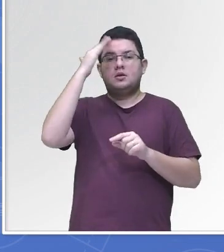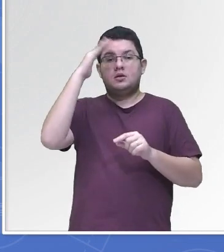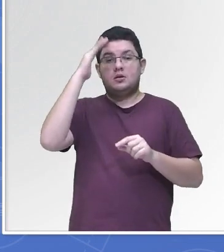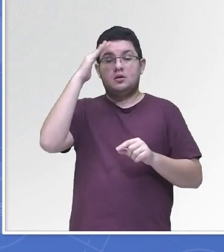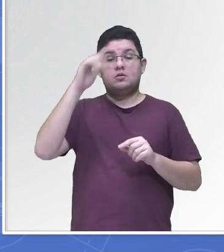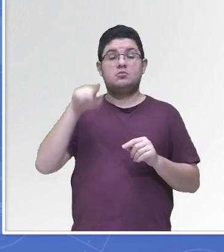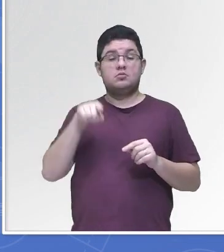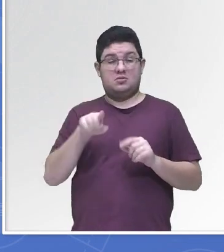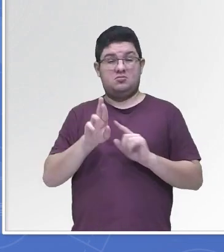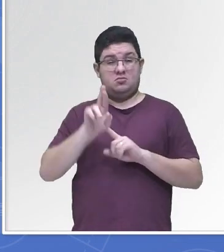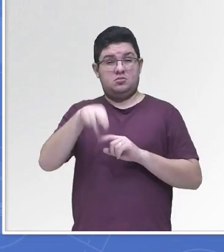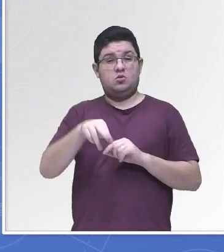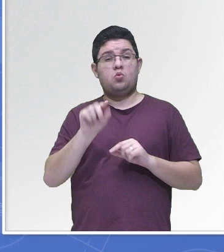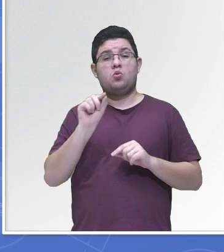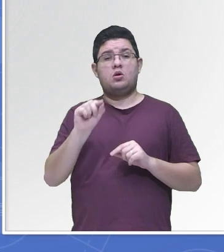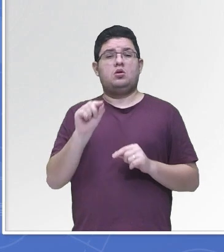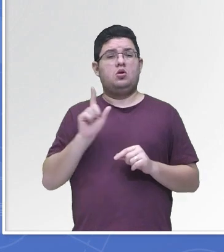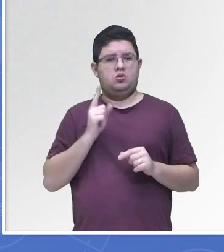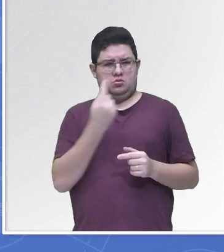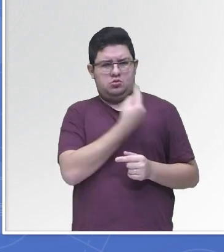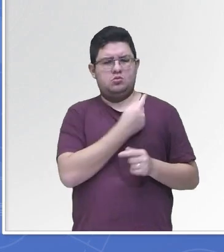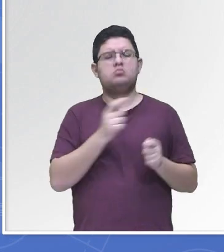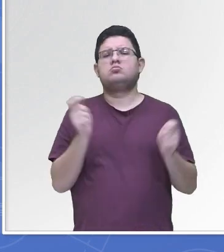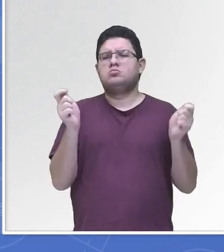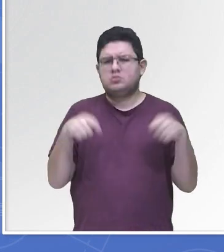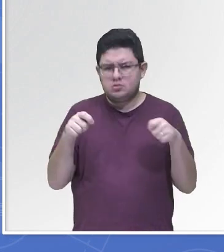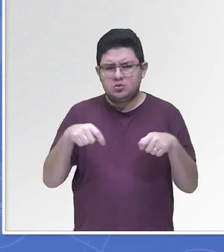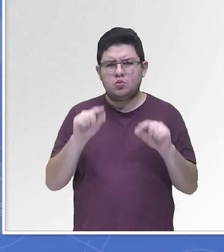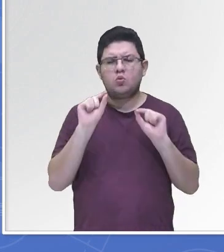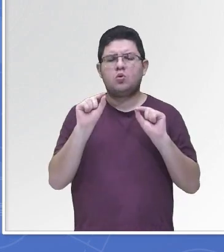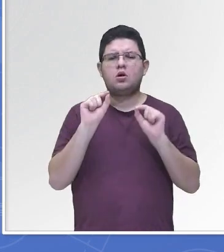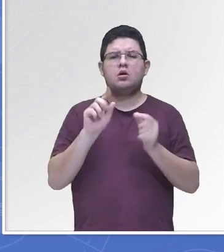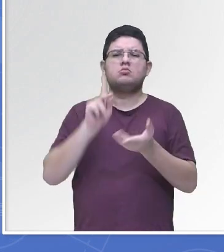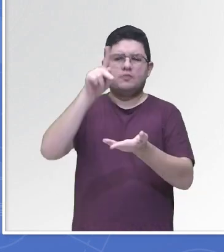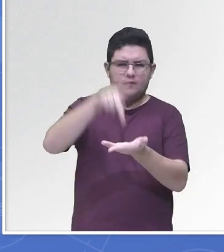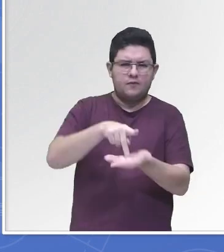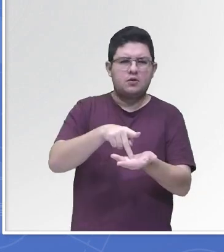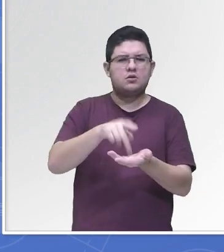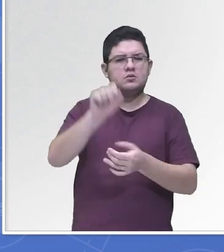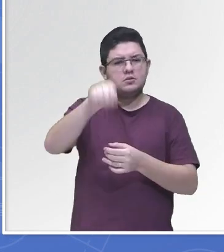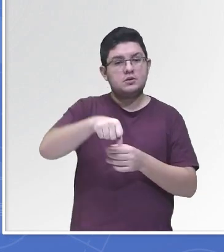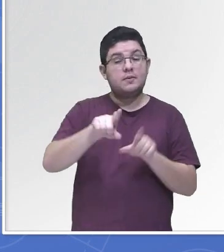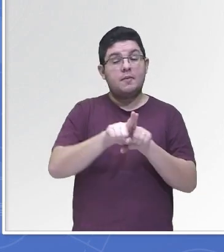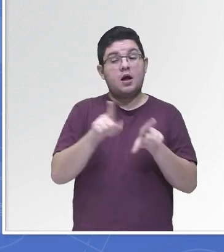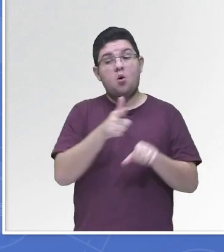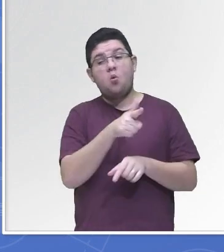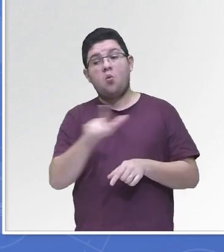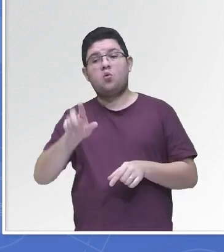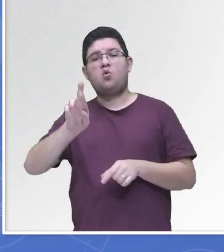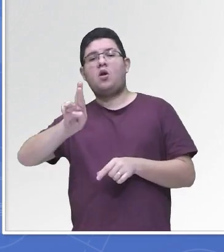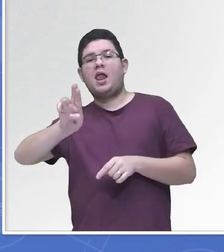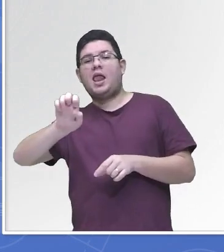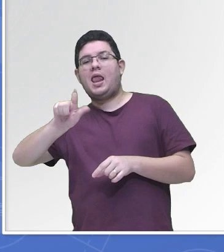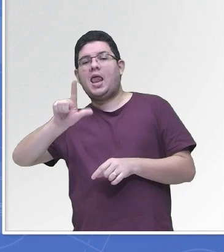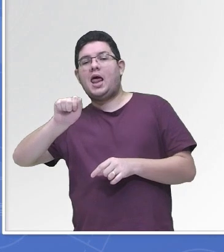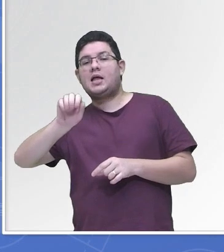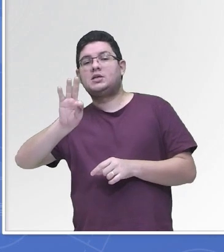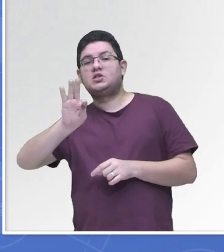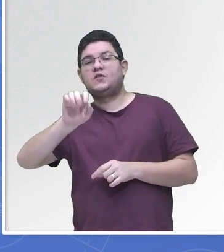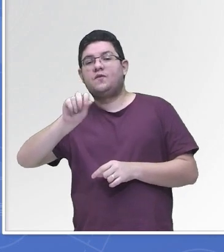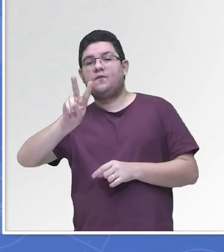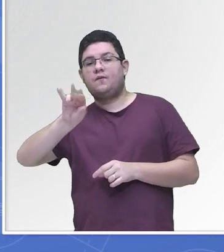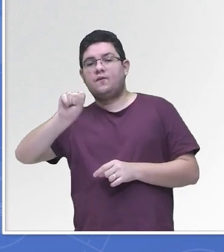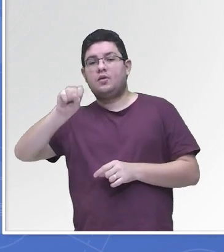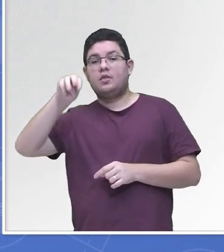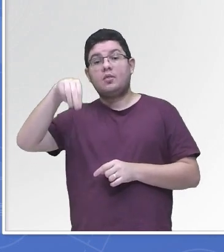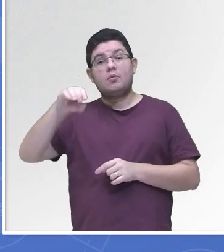vai nos dizer que nós podemos chegar sim a uma verdade. Já O relativismo cético, ele vai dizer que